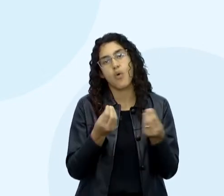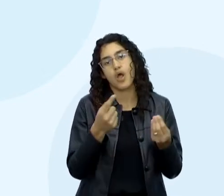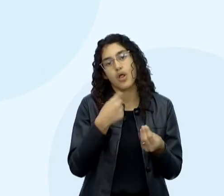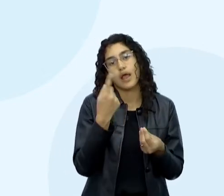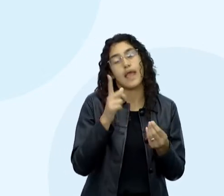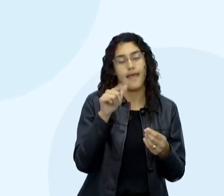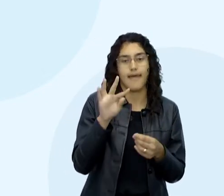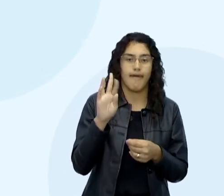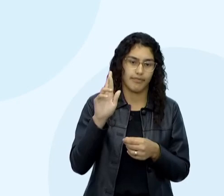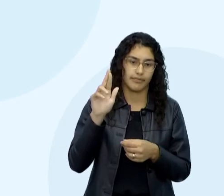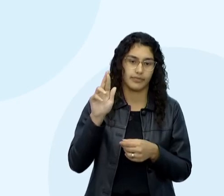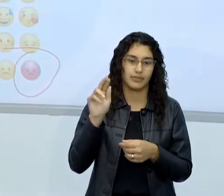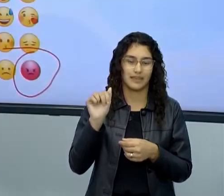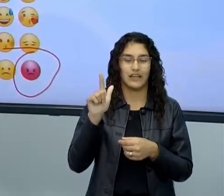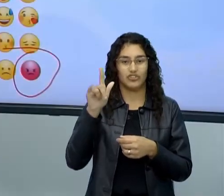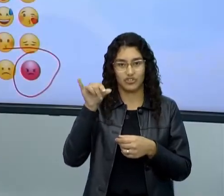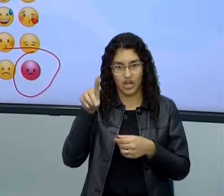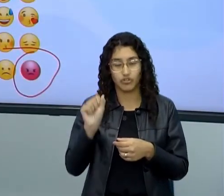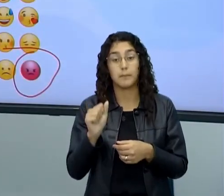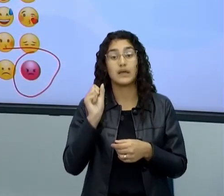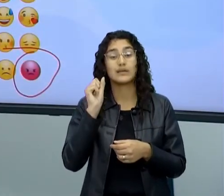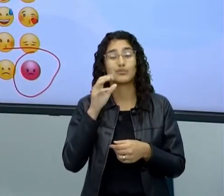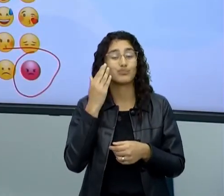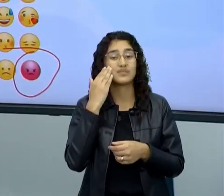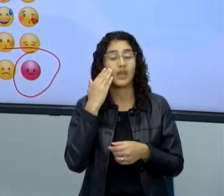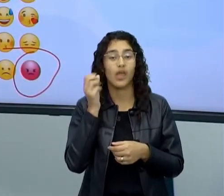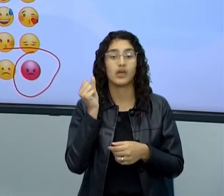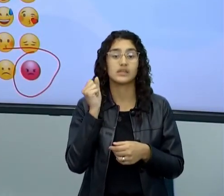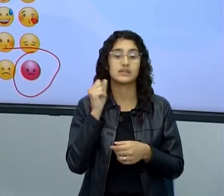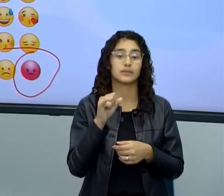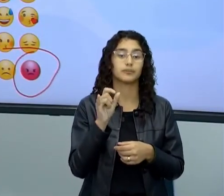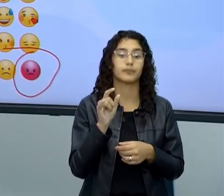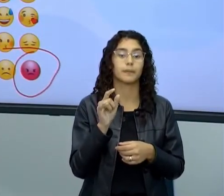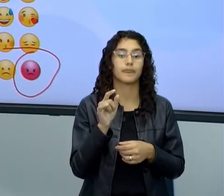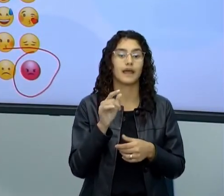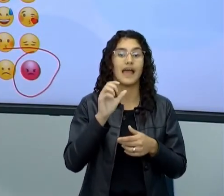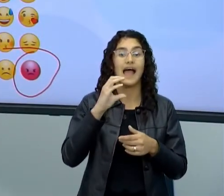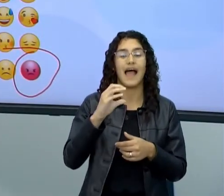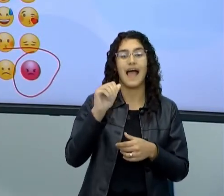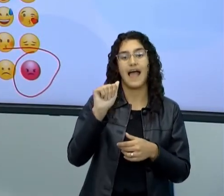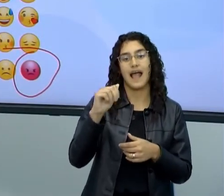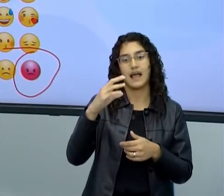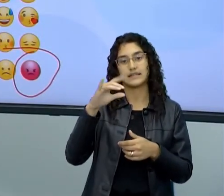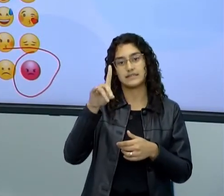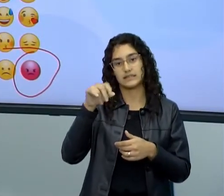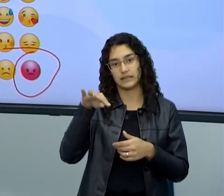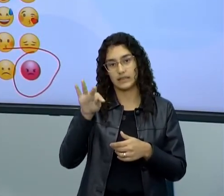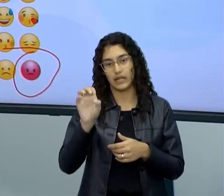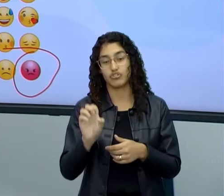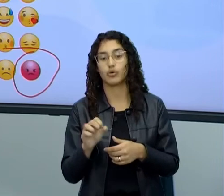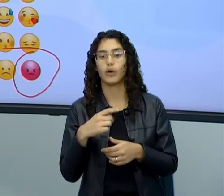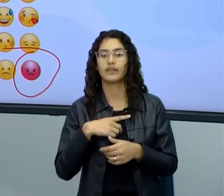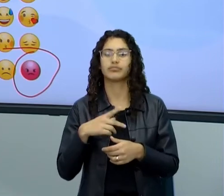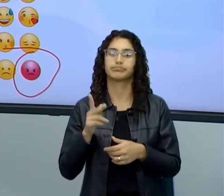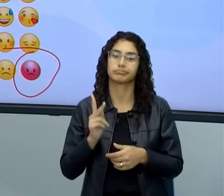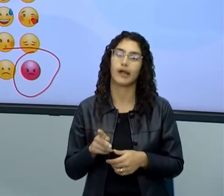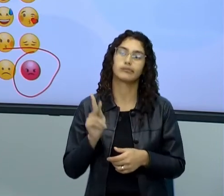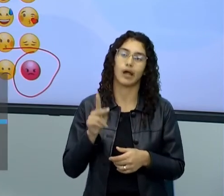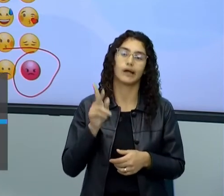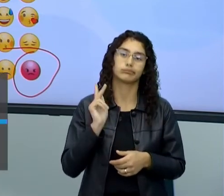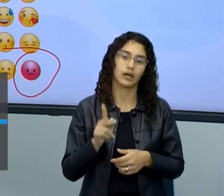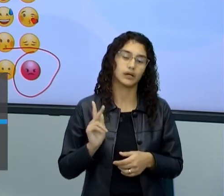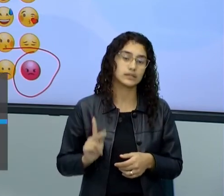É claro, é tragédia. Mas eu não sei se é acidente. Acidentes? É... Quando você tem